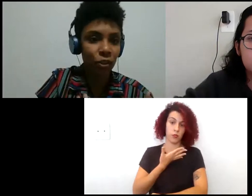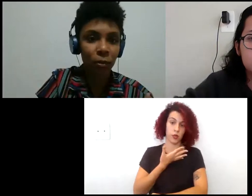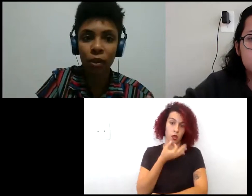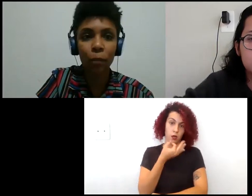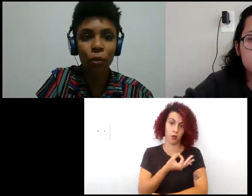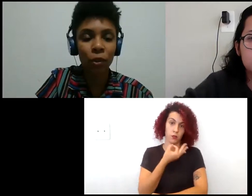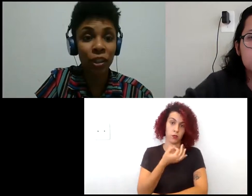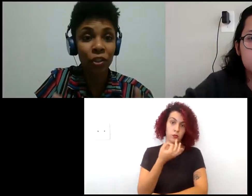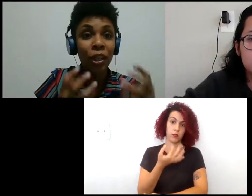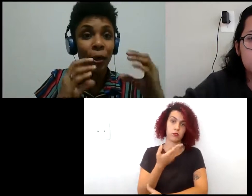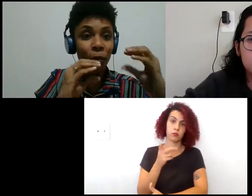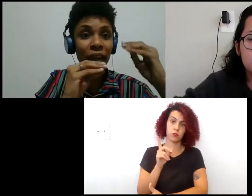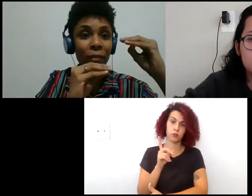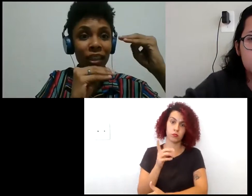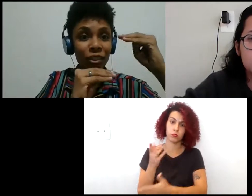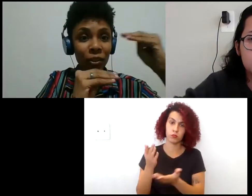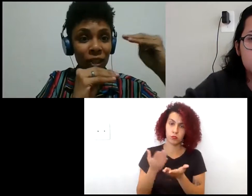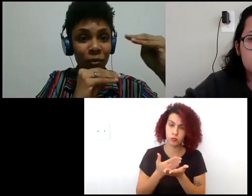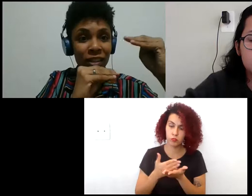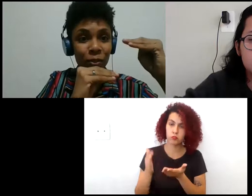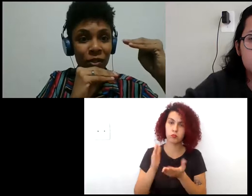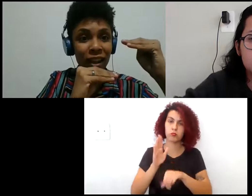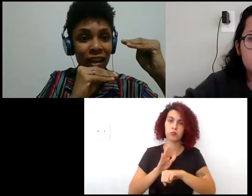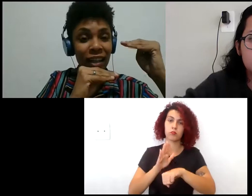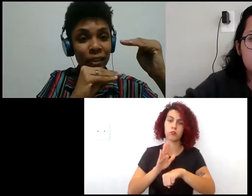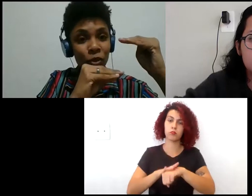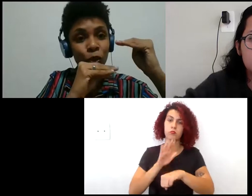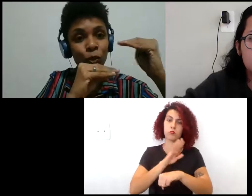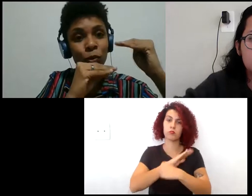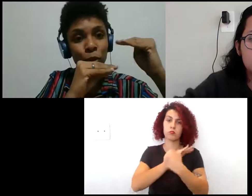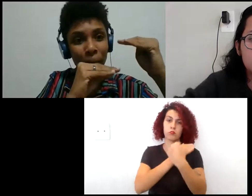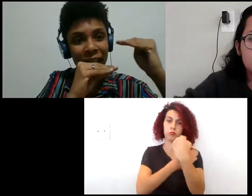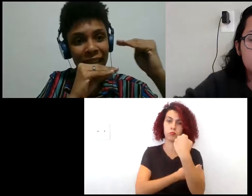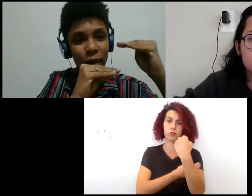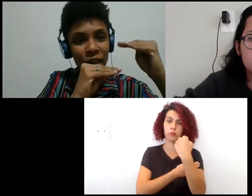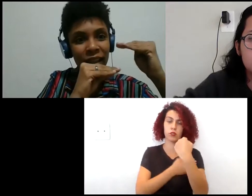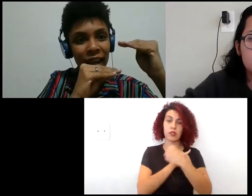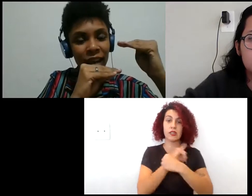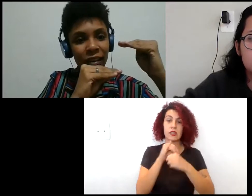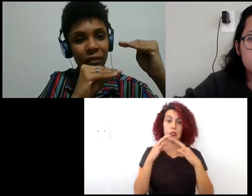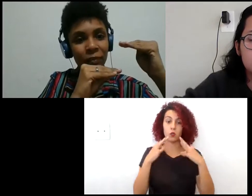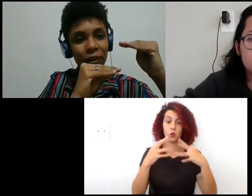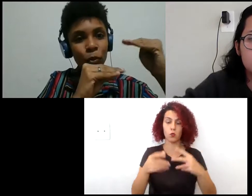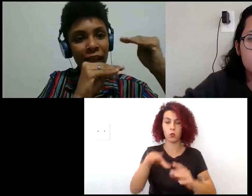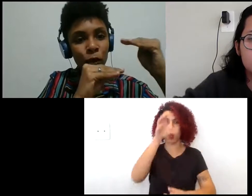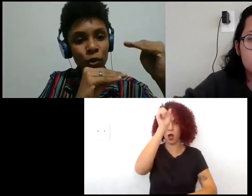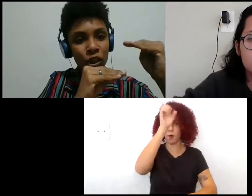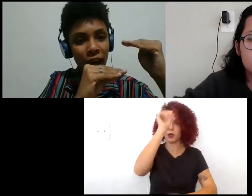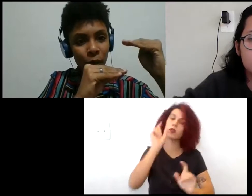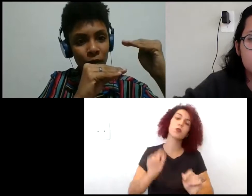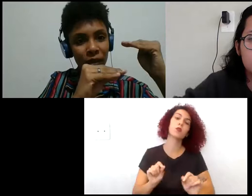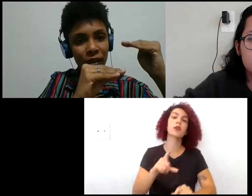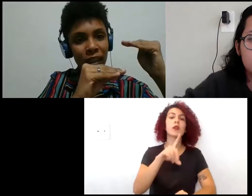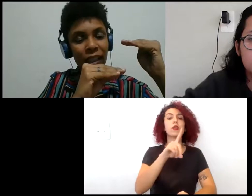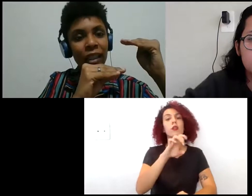muito potente porque muito potente o que lembra que a gente não tem como desassociar eu se todo mundo Aprendeu o que é o The